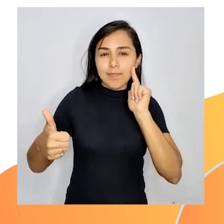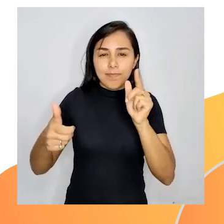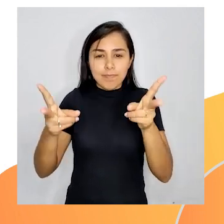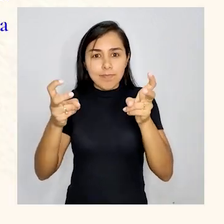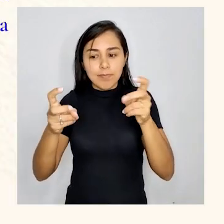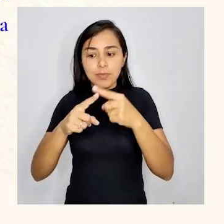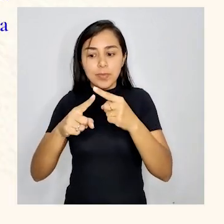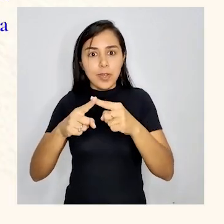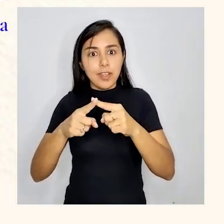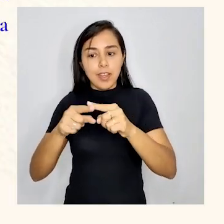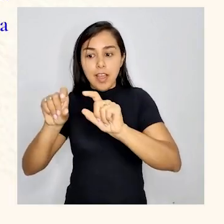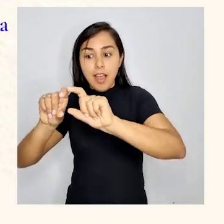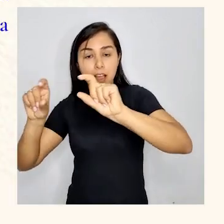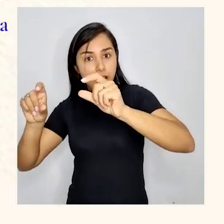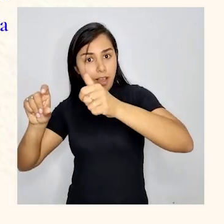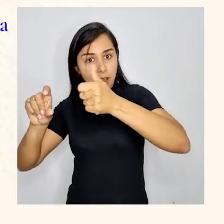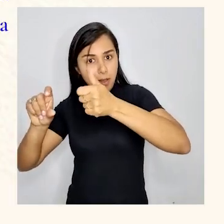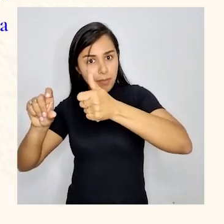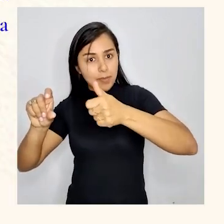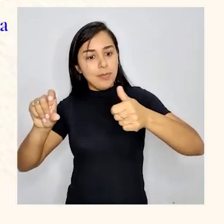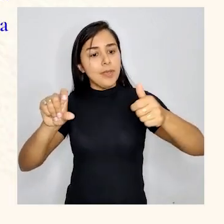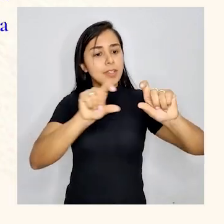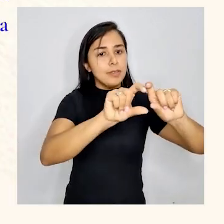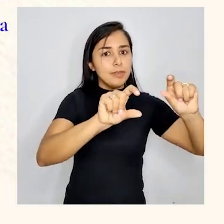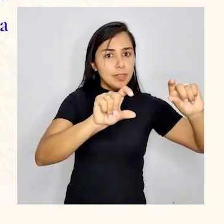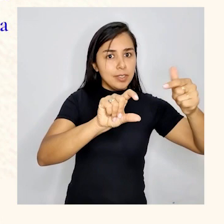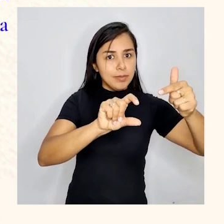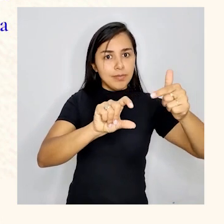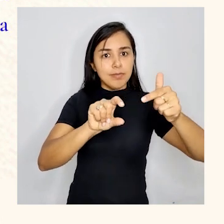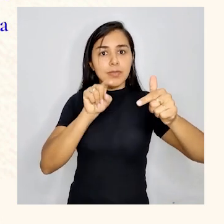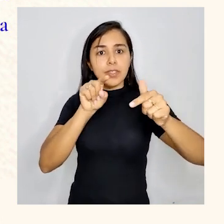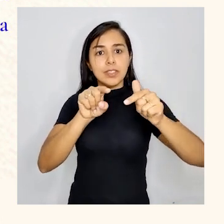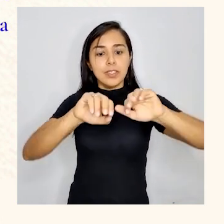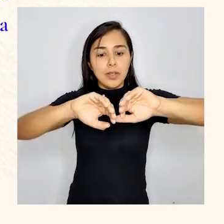subordinadas substantivas apositivas é que sempre elas são